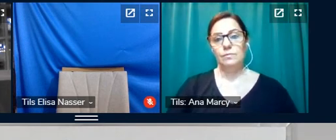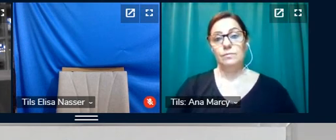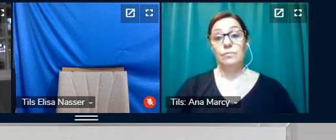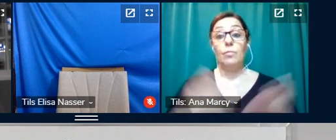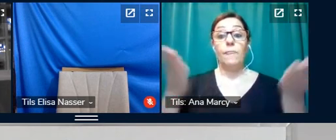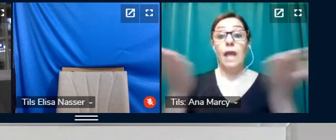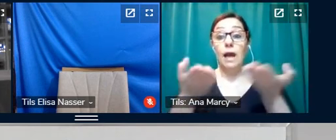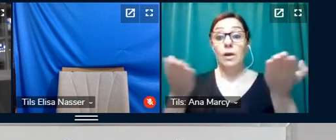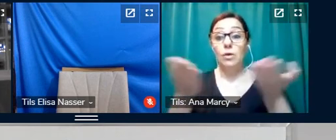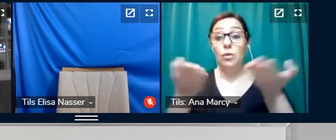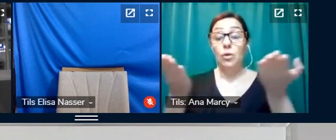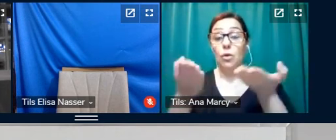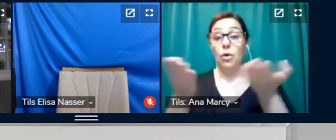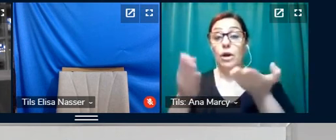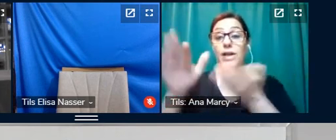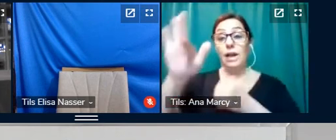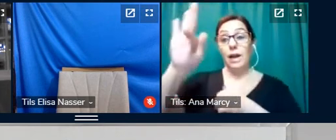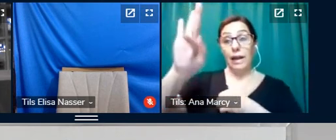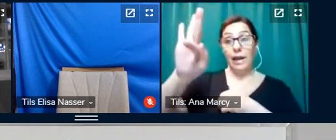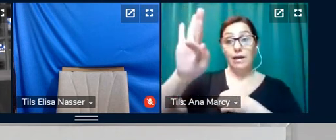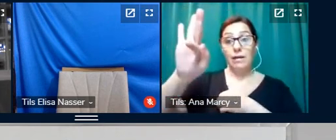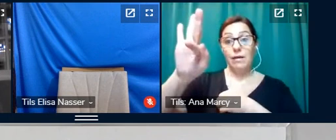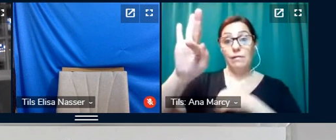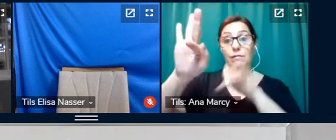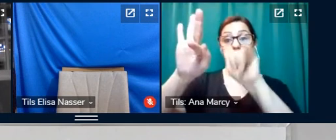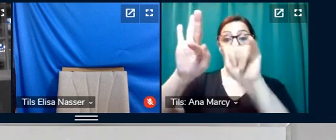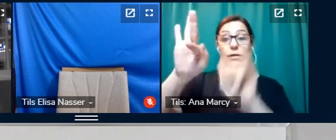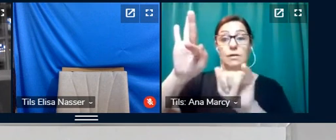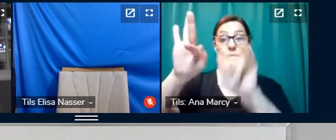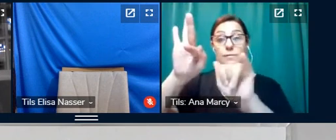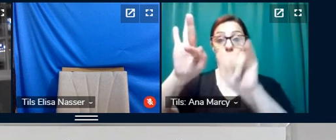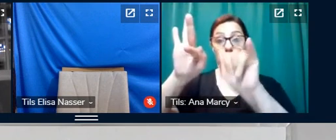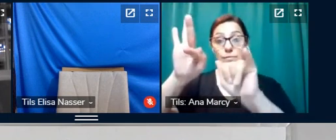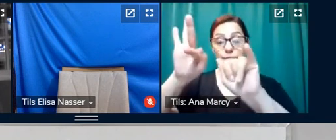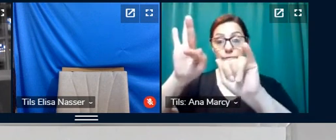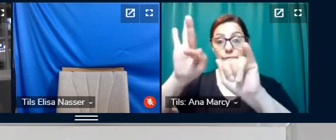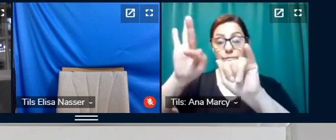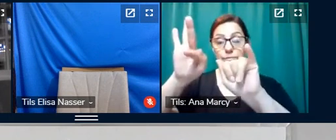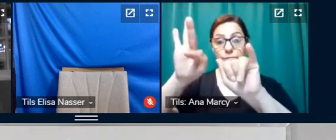Agora vamos calcular o FY. Nesse caso aqui, o FY é